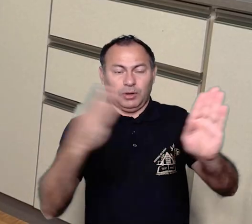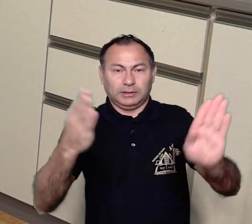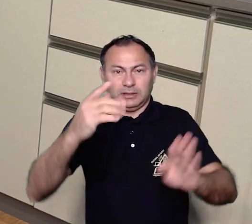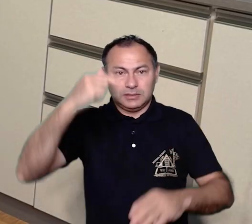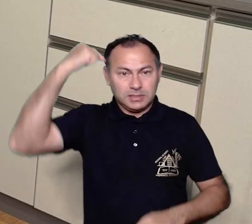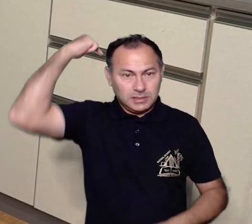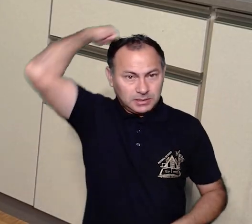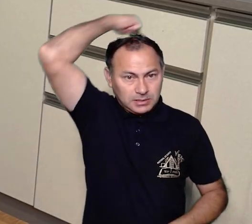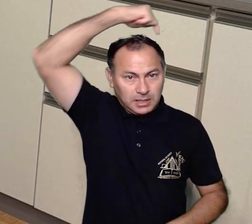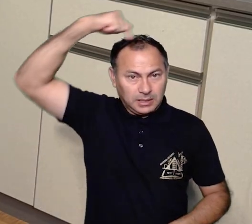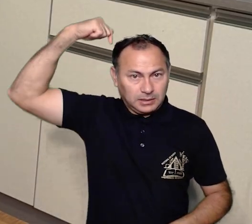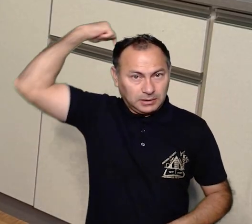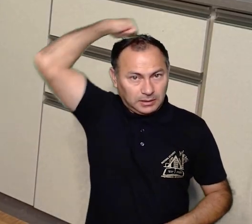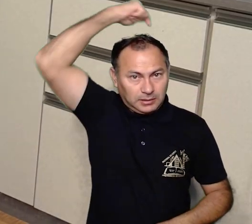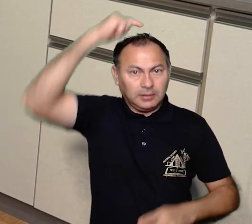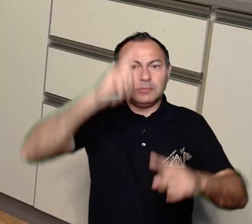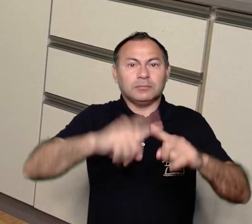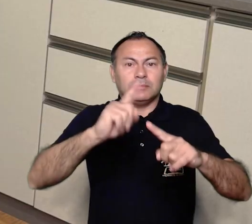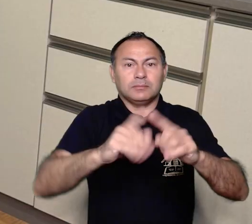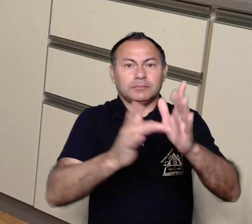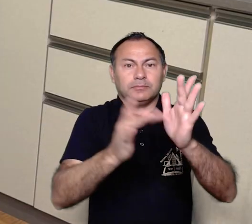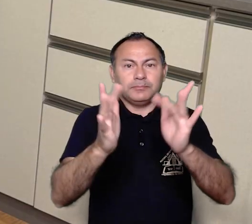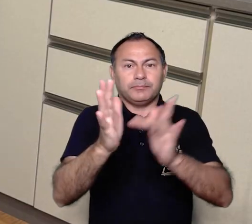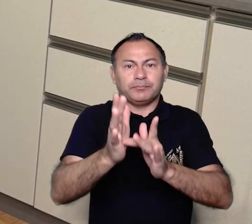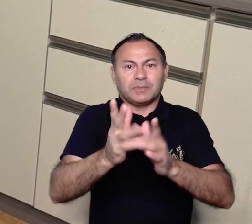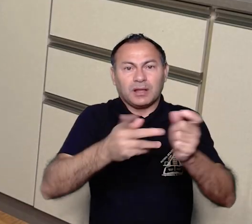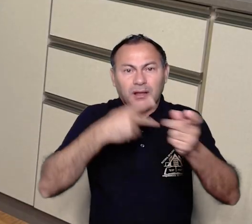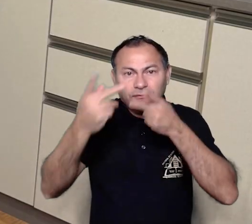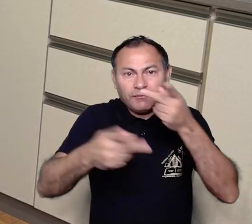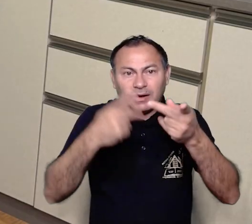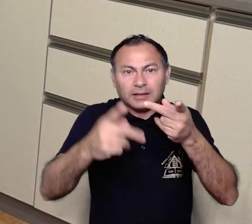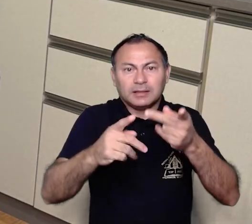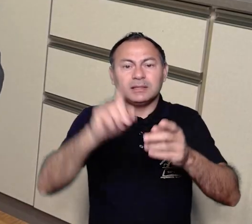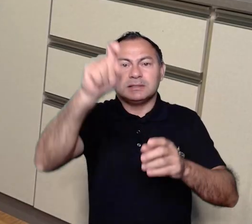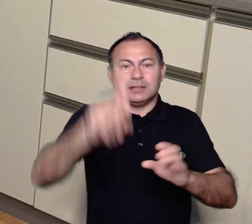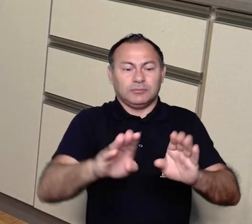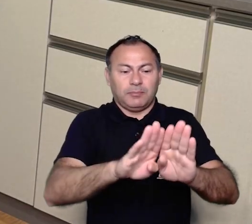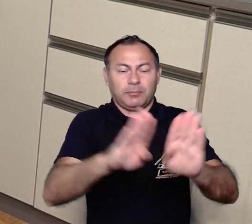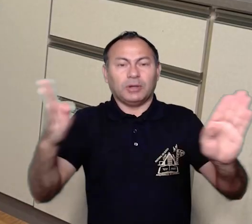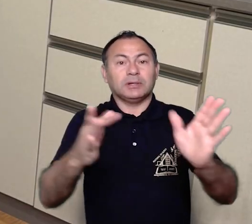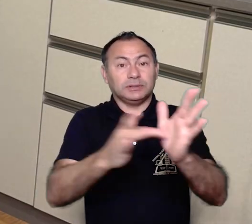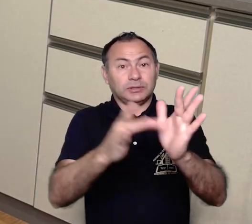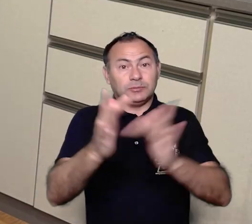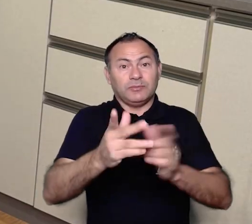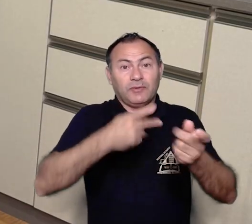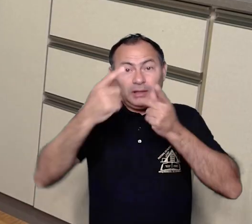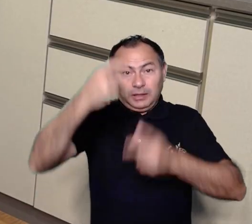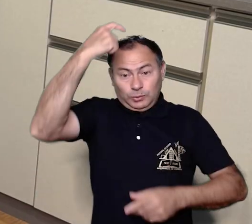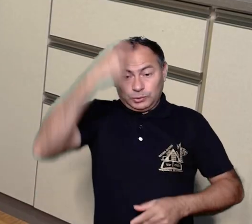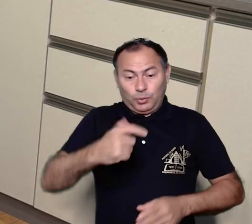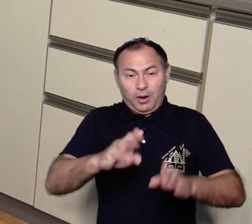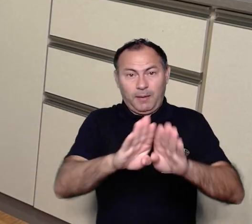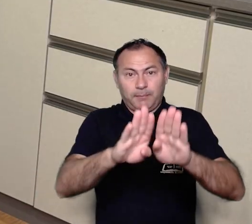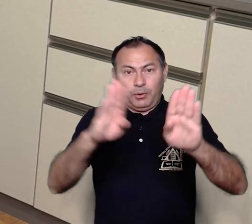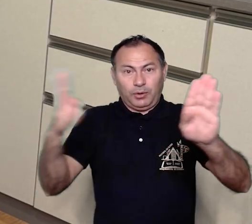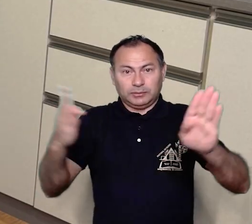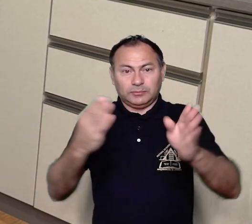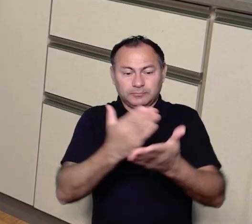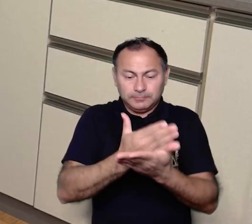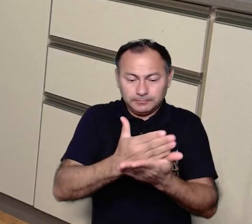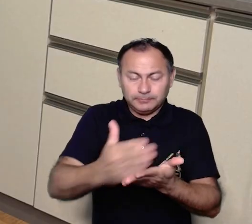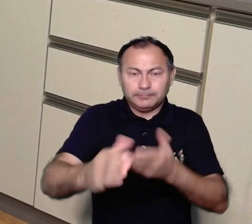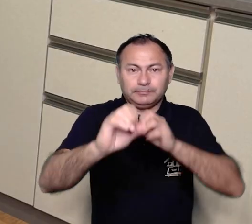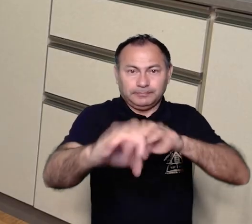santa, porque Jesus se diz como sendo a porta, eu sou a porta. Eu quero iniciar